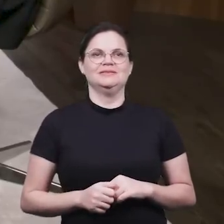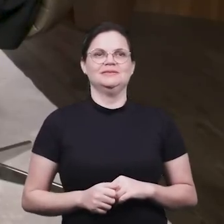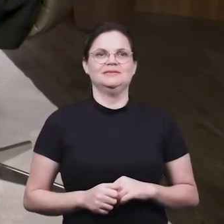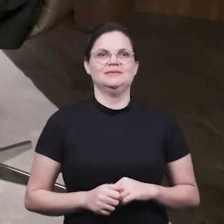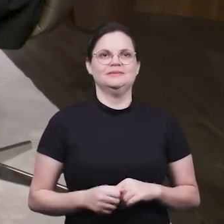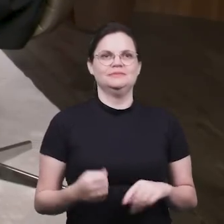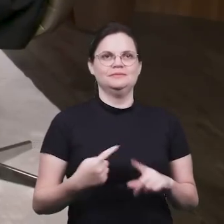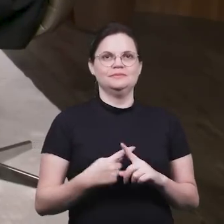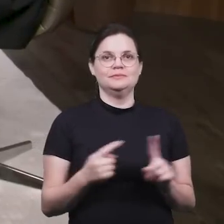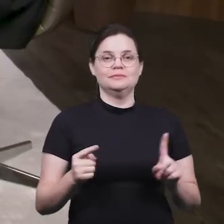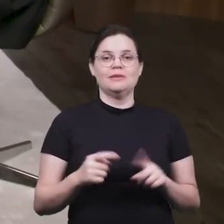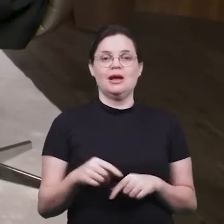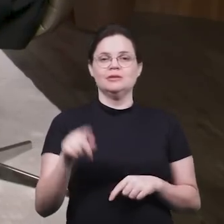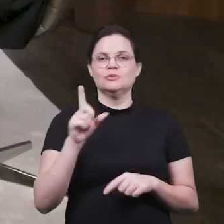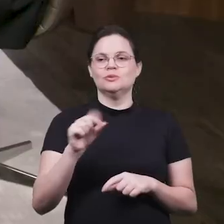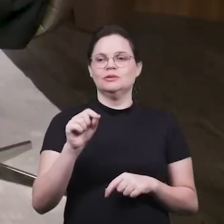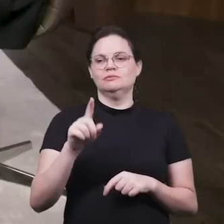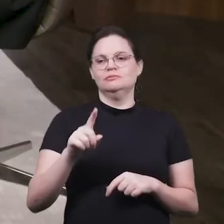essa disposição